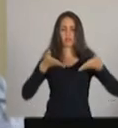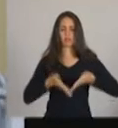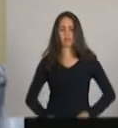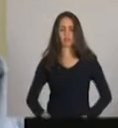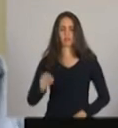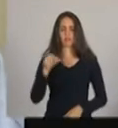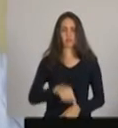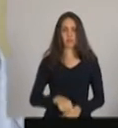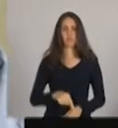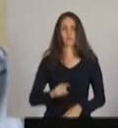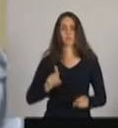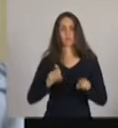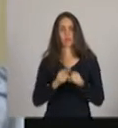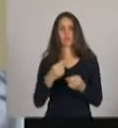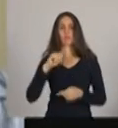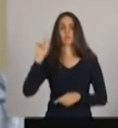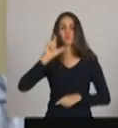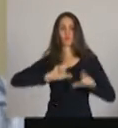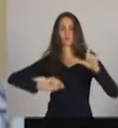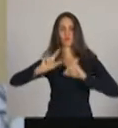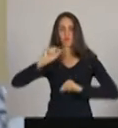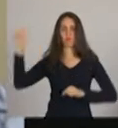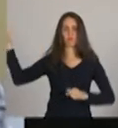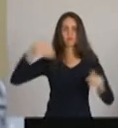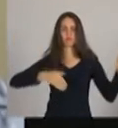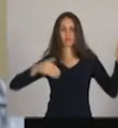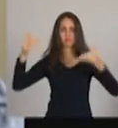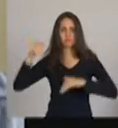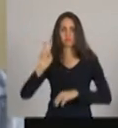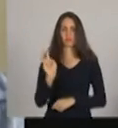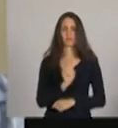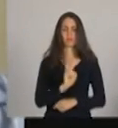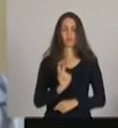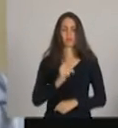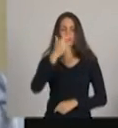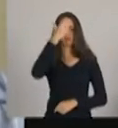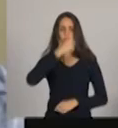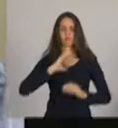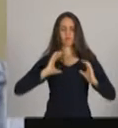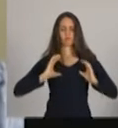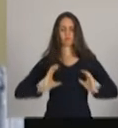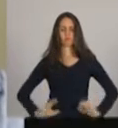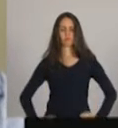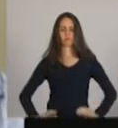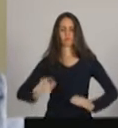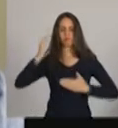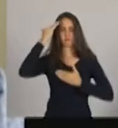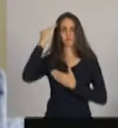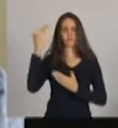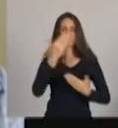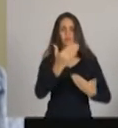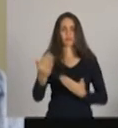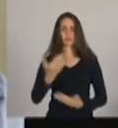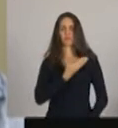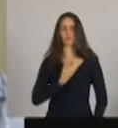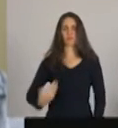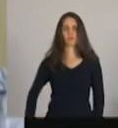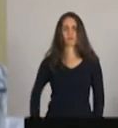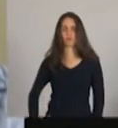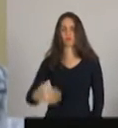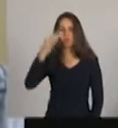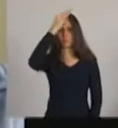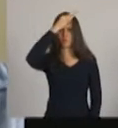nascidos e dos que escolheram a cidade de Vila Velha, eu, como cidadão, agradeço ao governo do